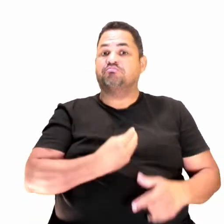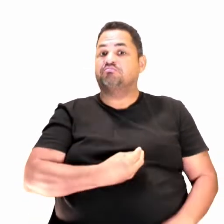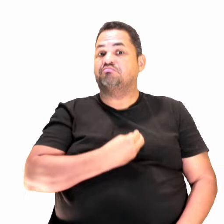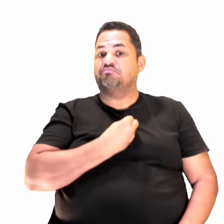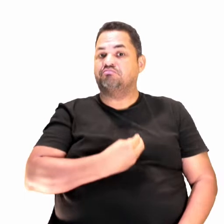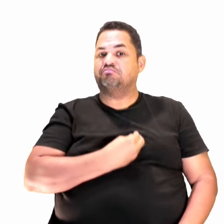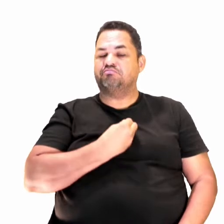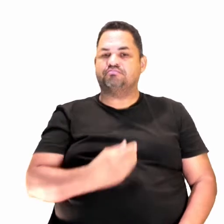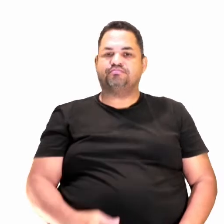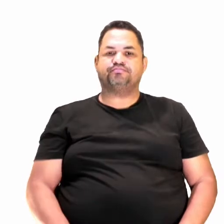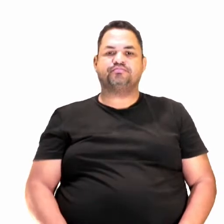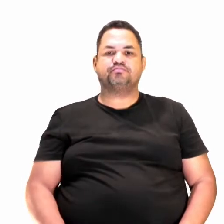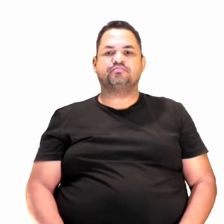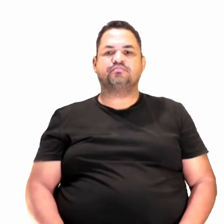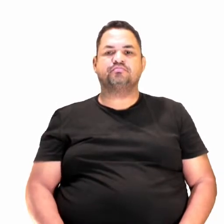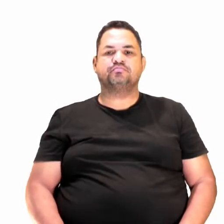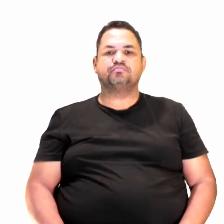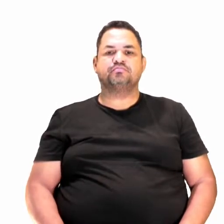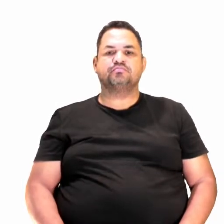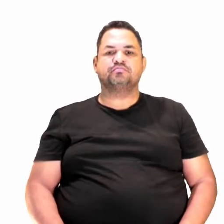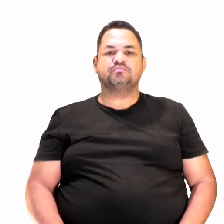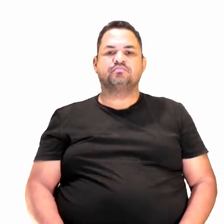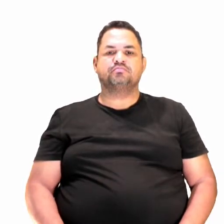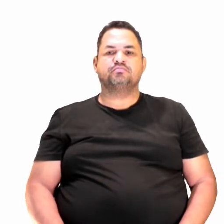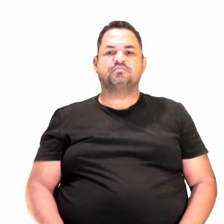is an